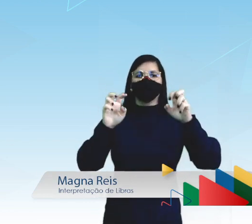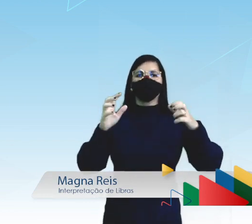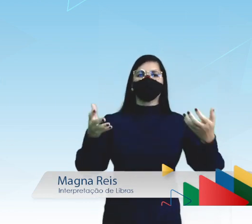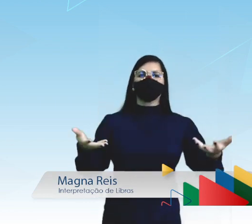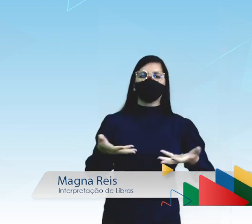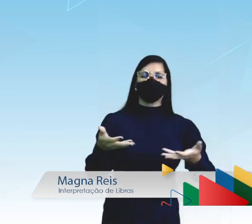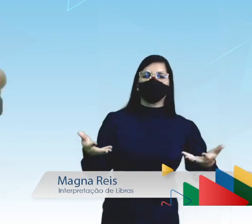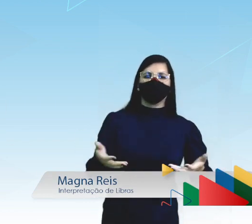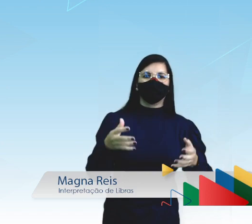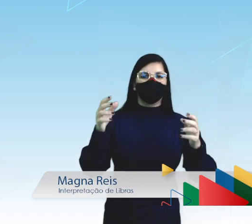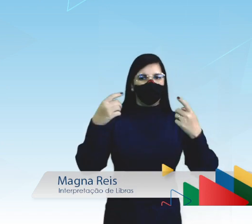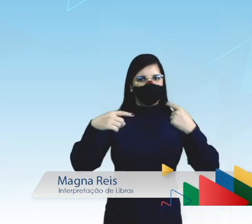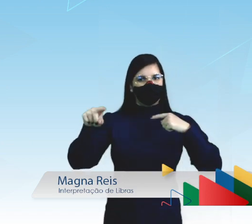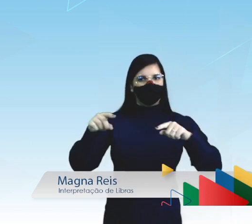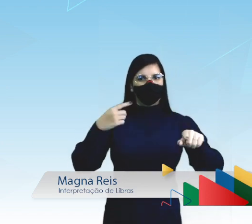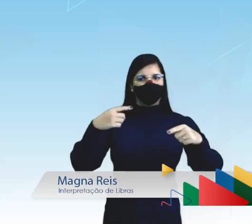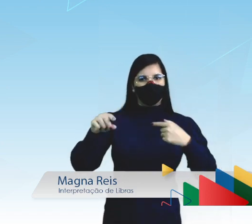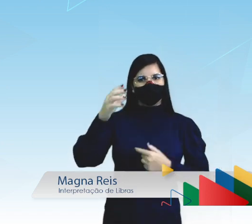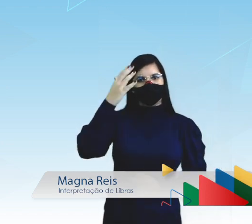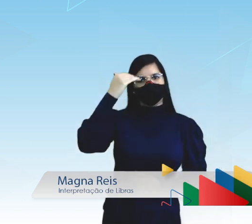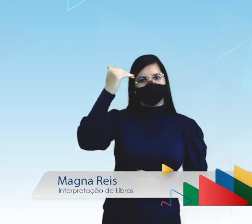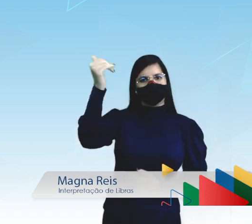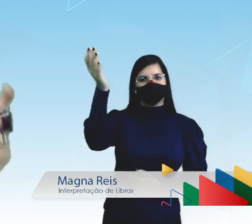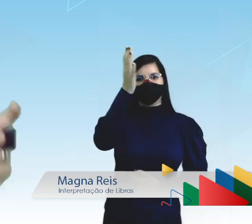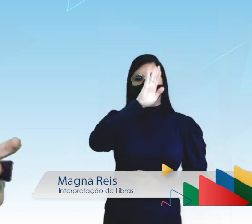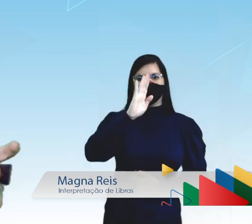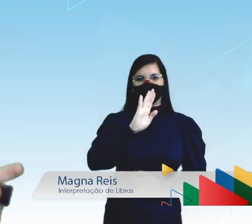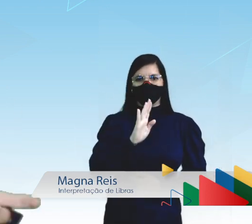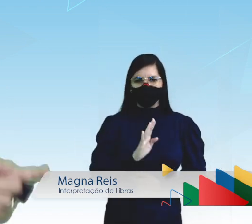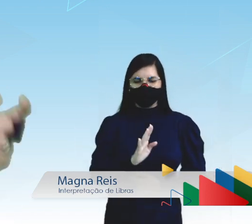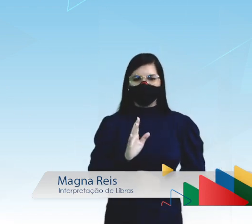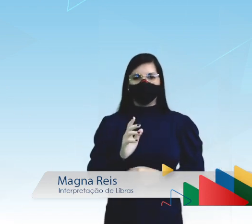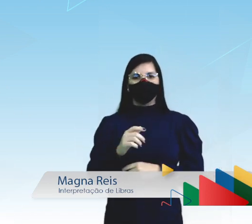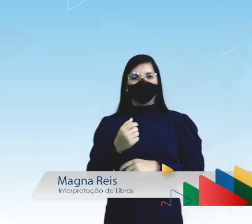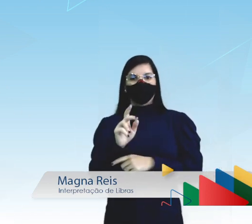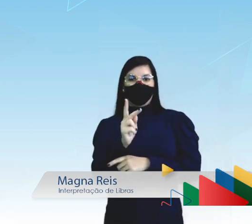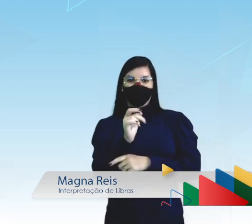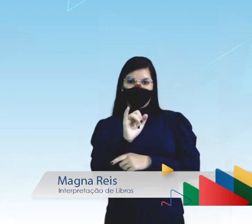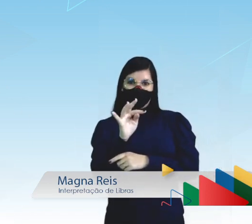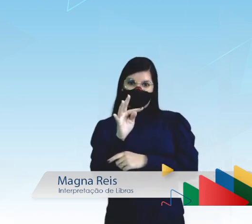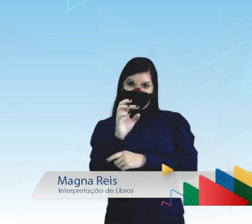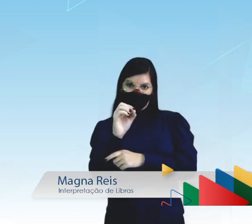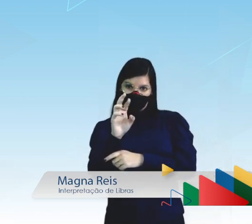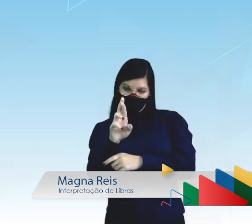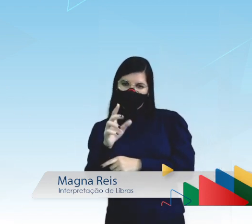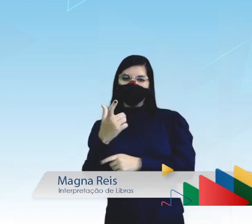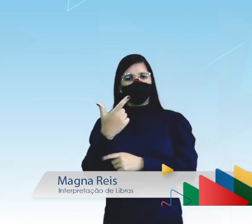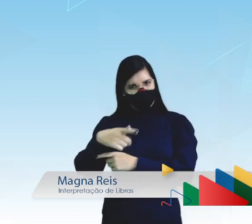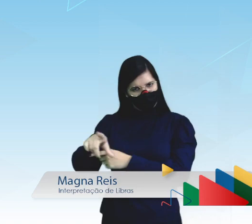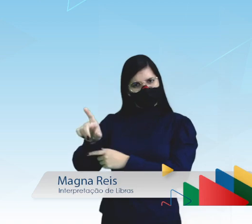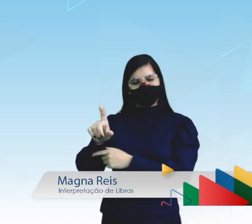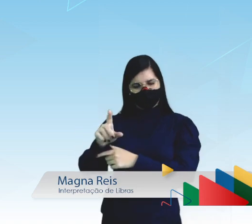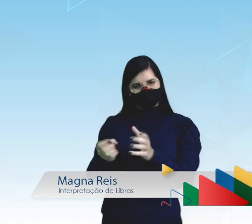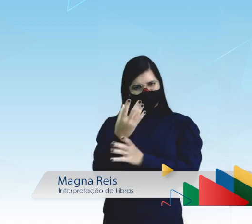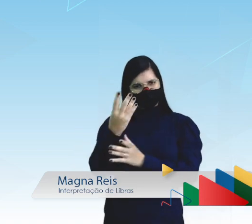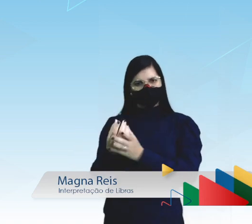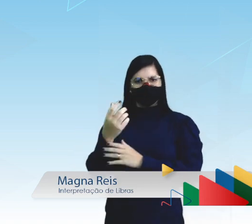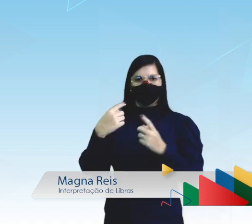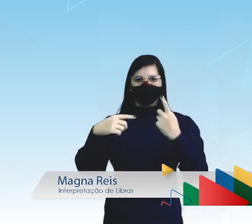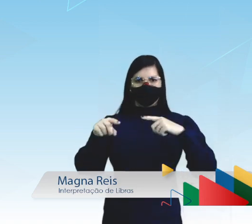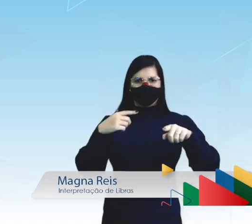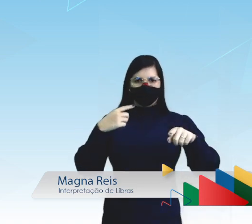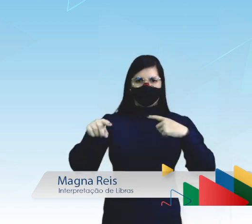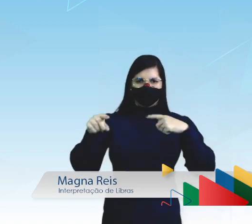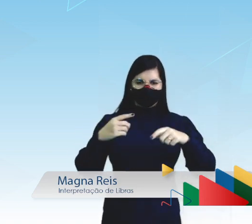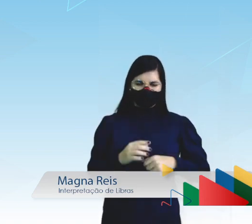é a música popular brasileira, Heitor dos Prazeres e outros compositores. Vamos lá? A